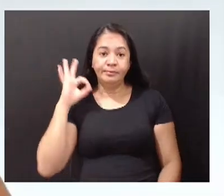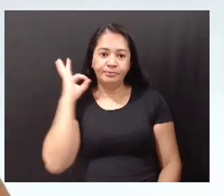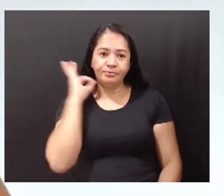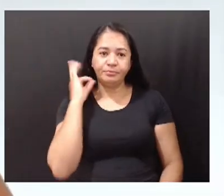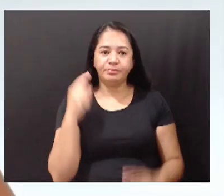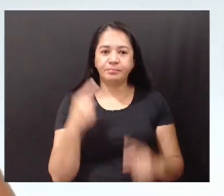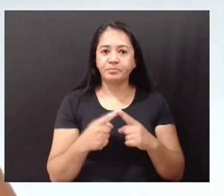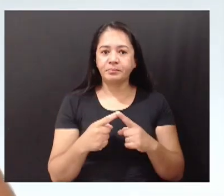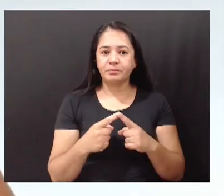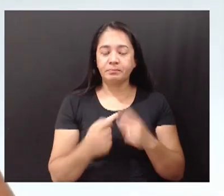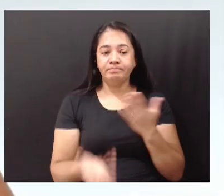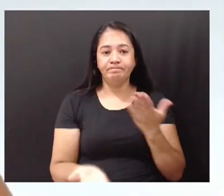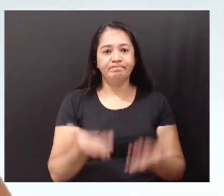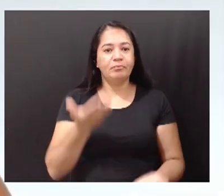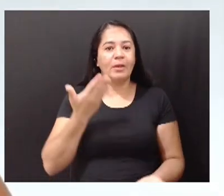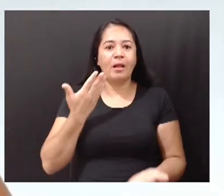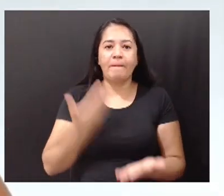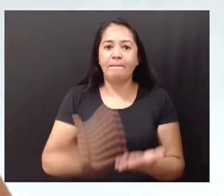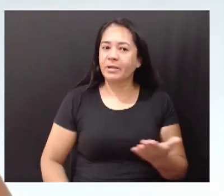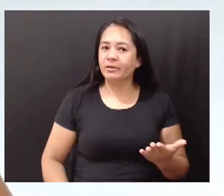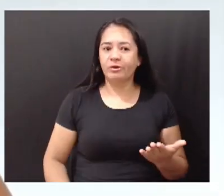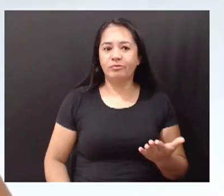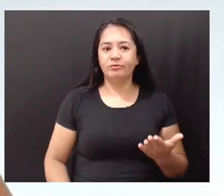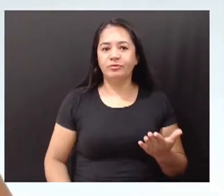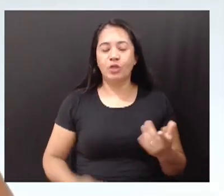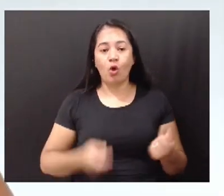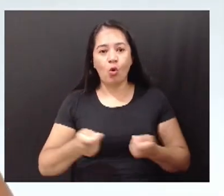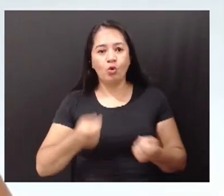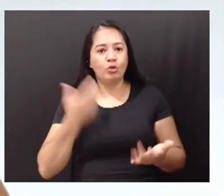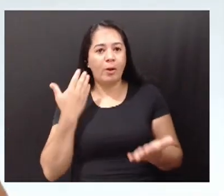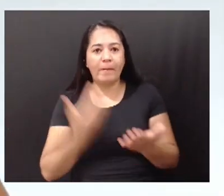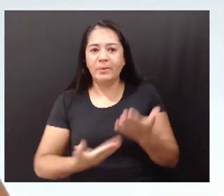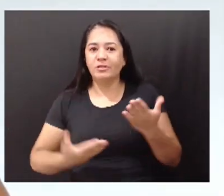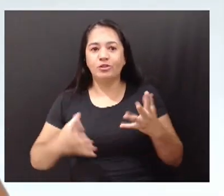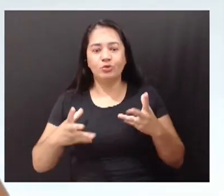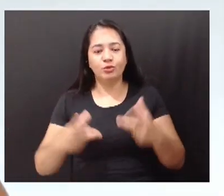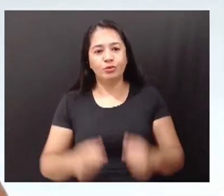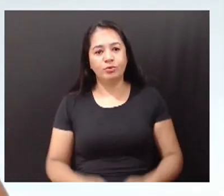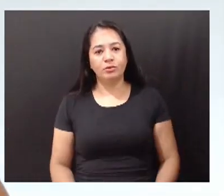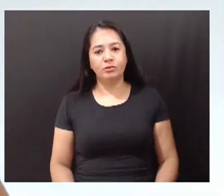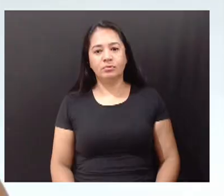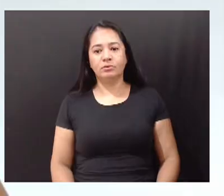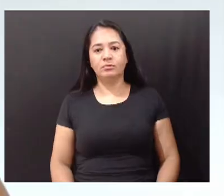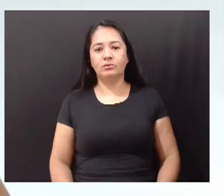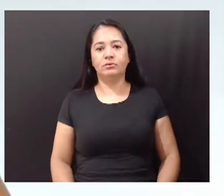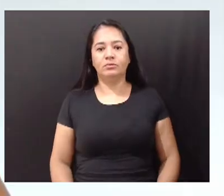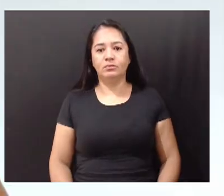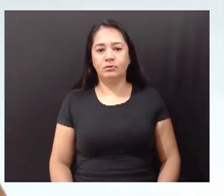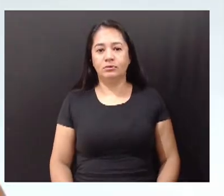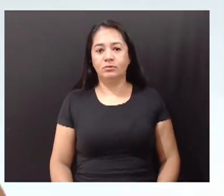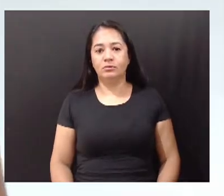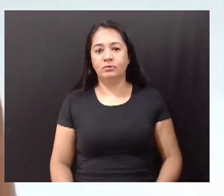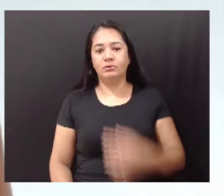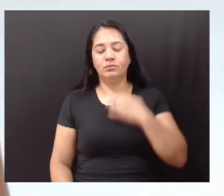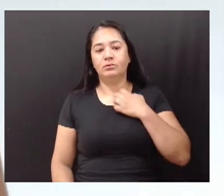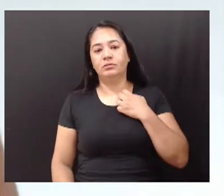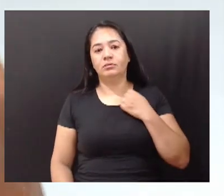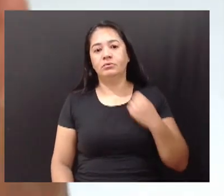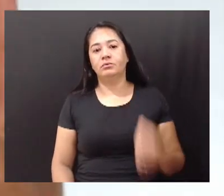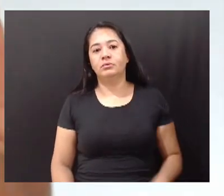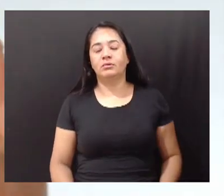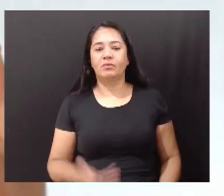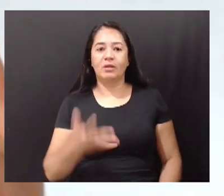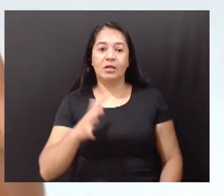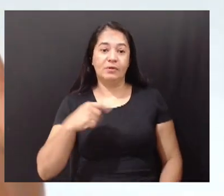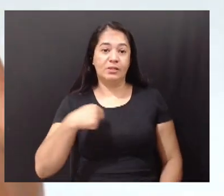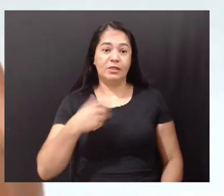perdendo o controle sobre tudo que eu vou buscando nas telas. Então, há uma questão aí de que às vezes eu quero controlar